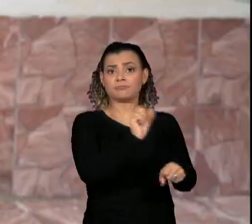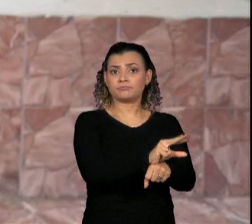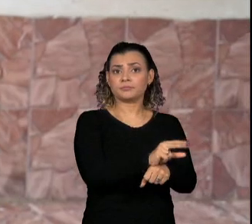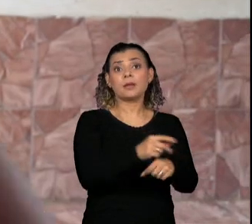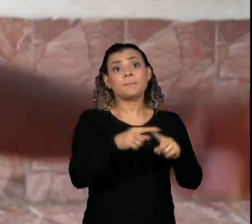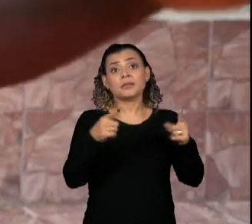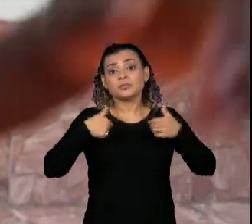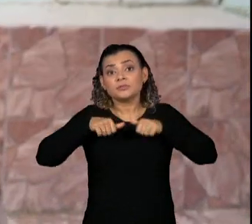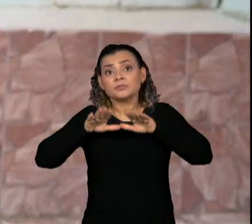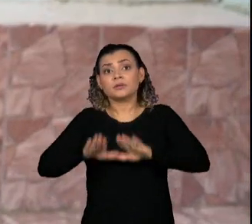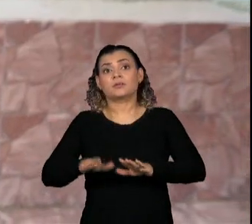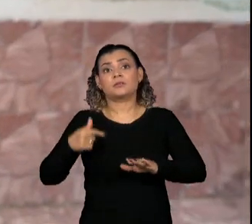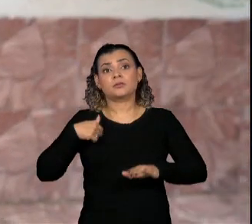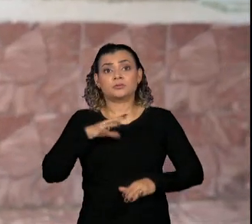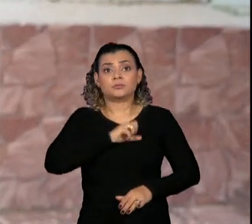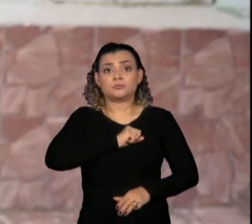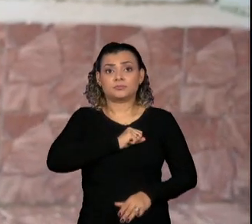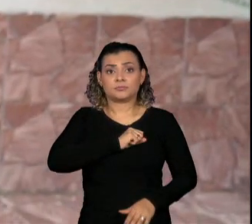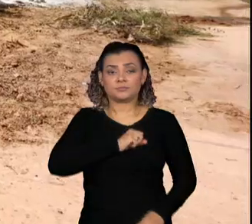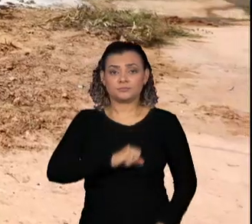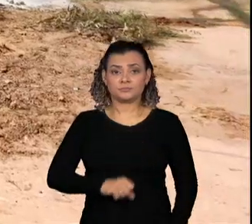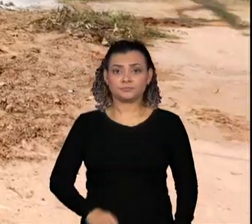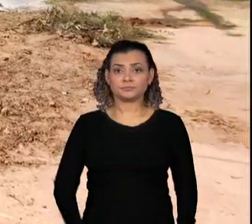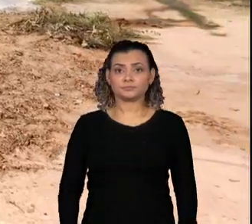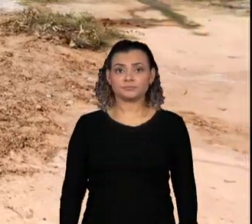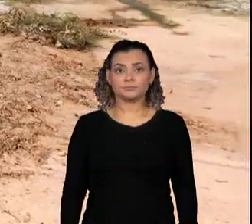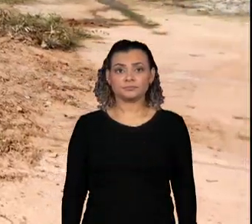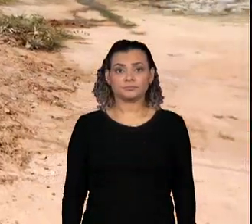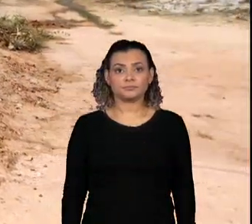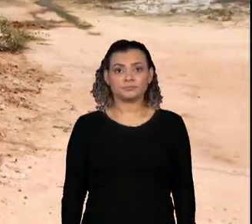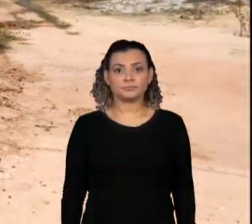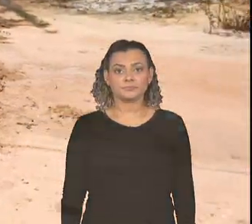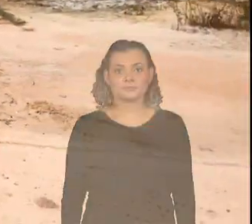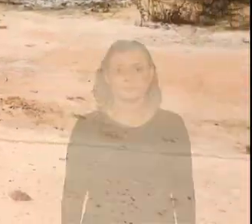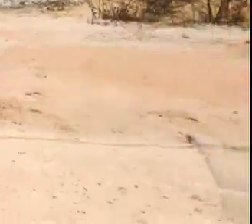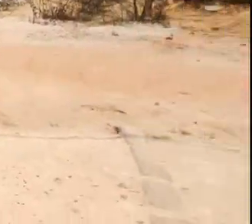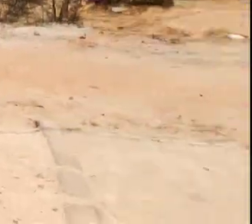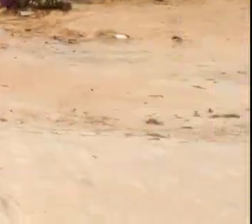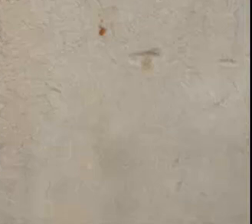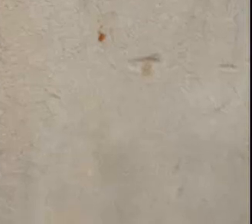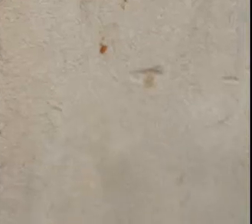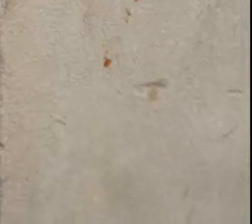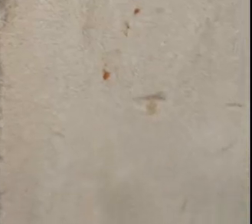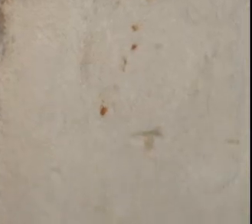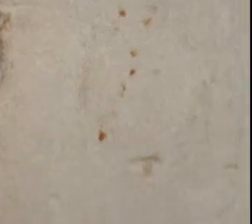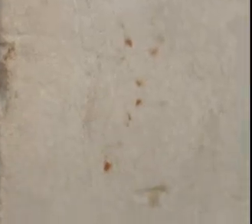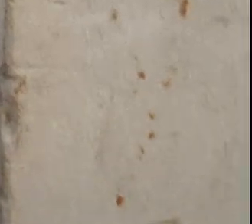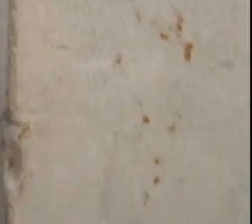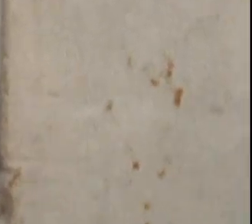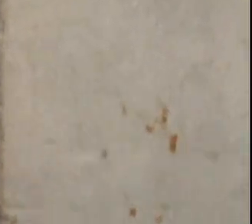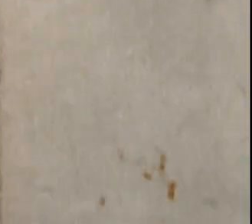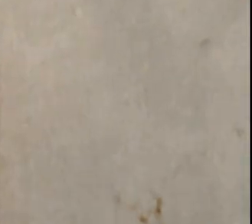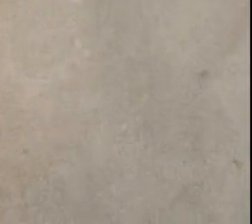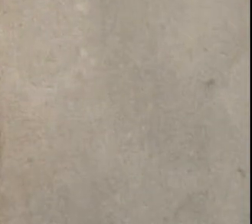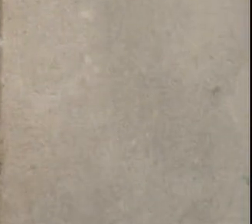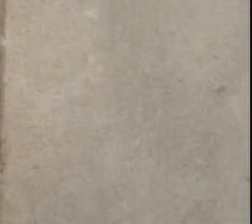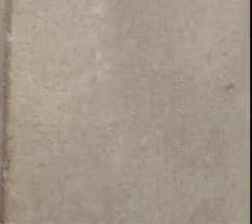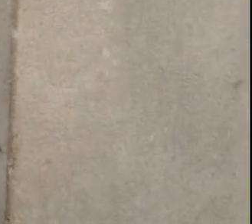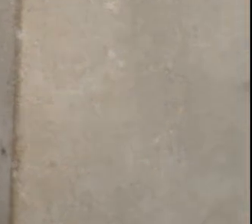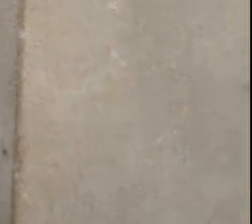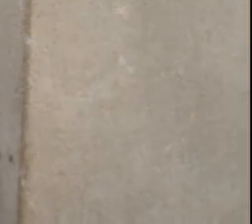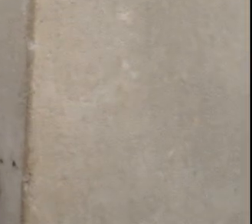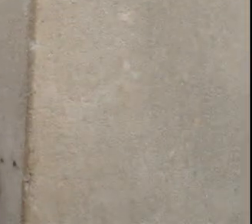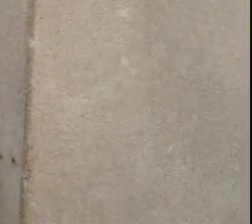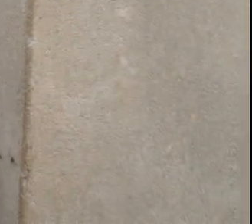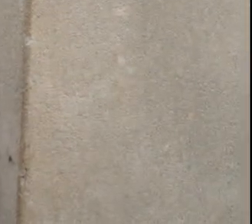aqui. Eu vim da mãe África. Eu vim do quilombo, já fizeram tanto pra eu